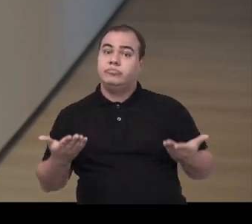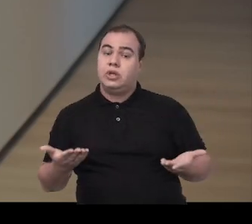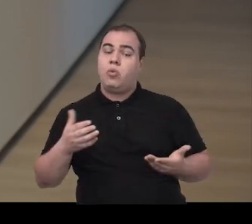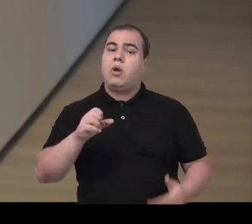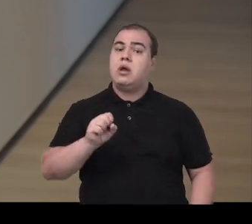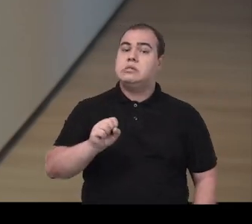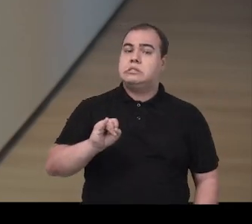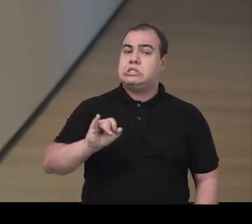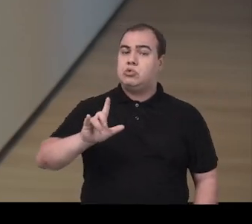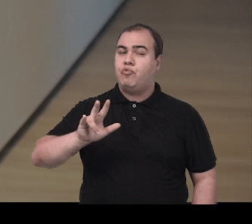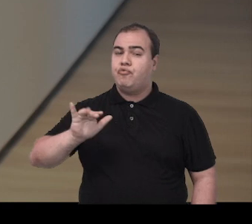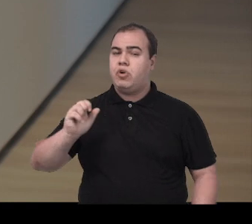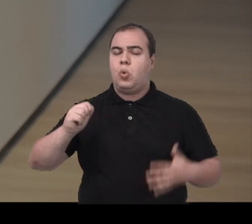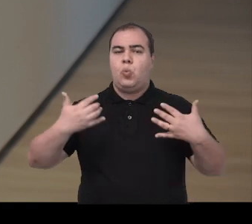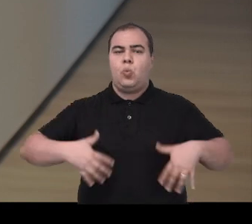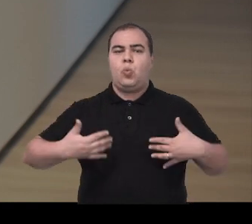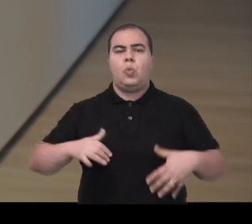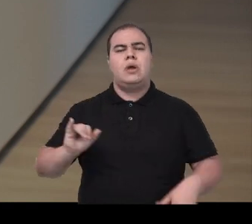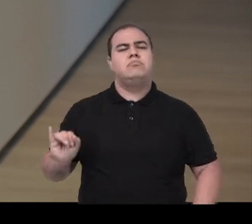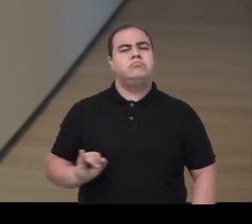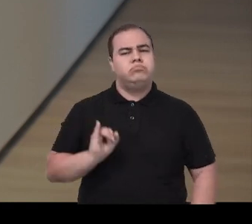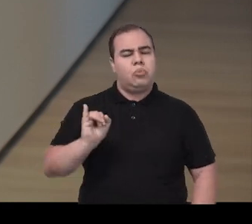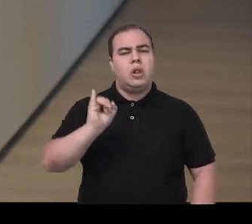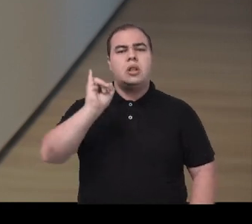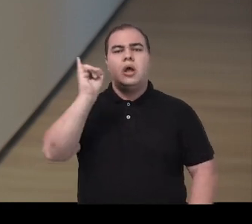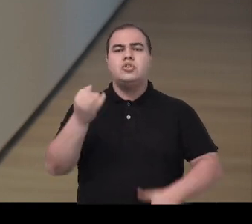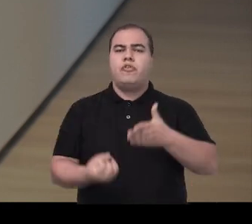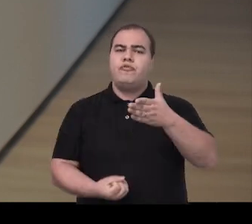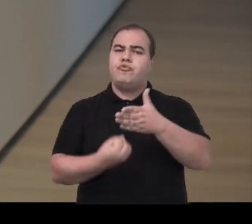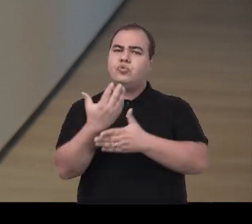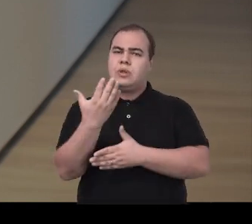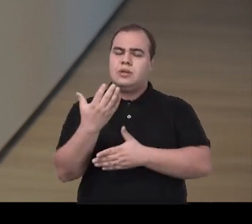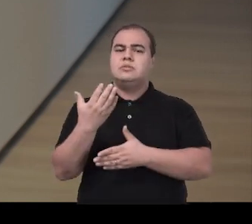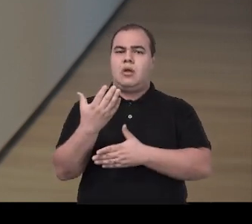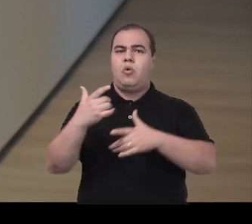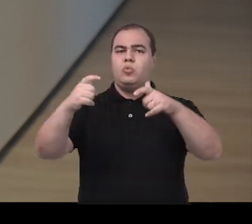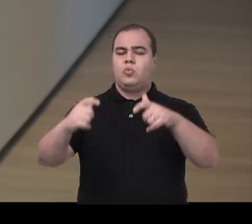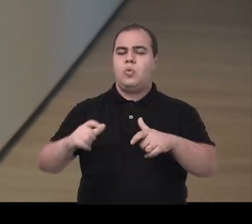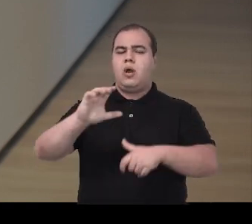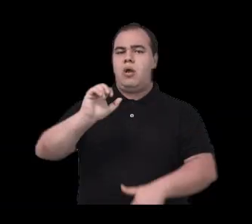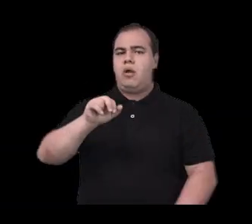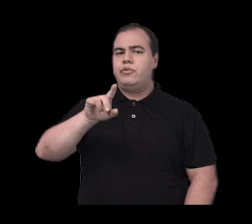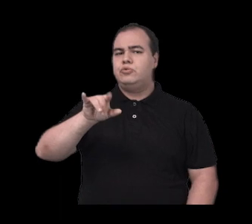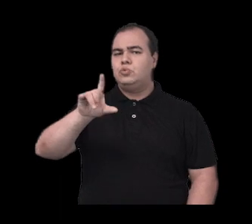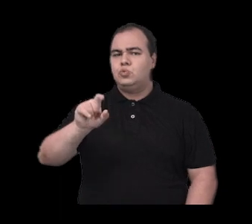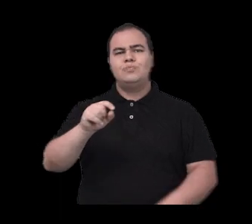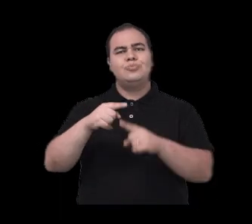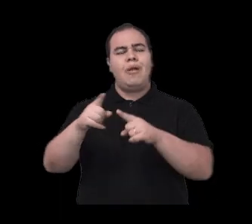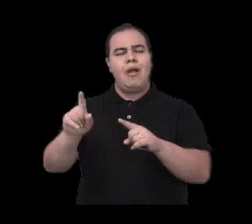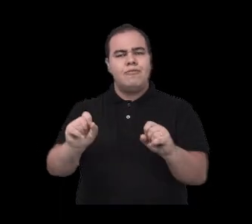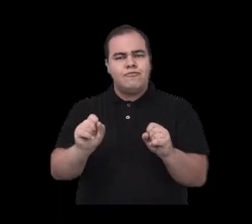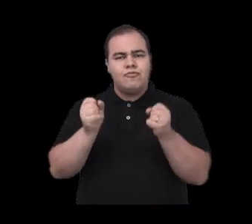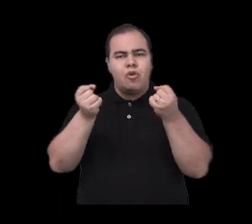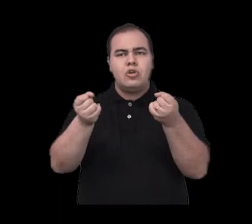Silvia, então, foi uma figura importantíssima para a fundação do Cândido, porque ela que mediu